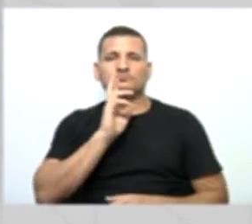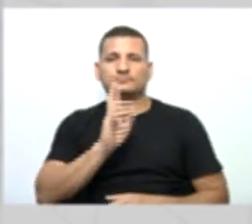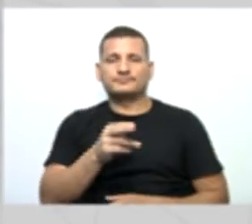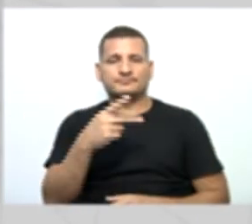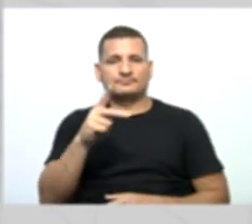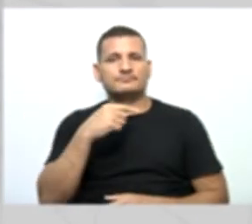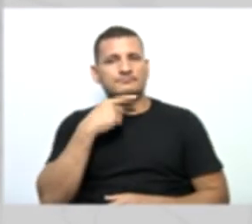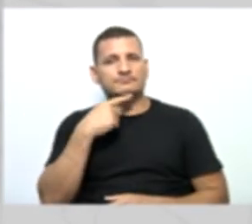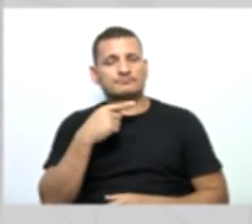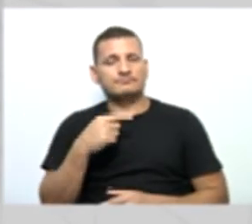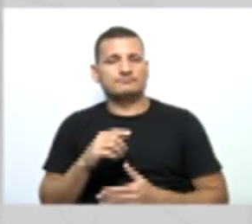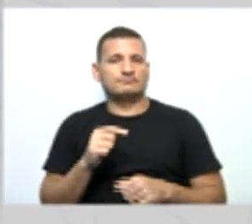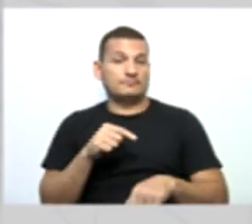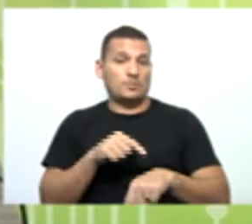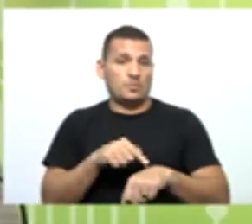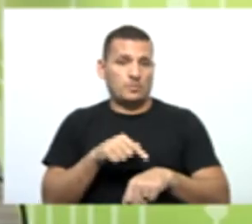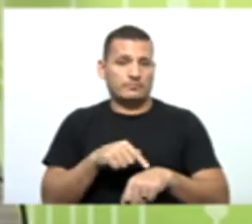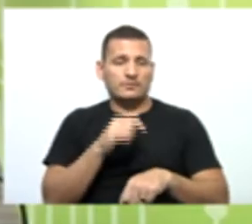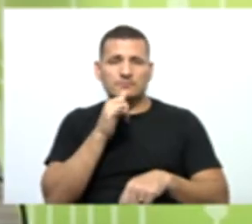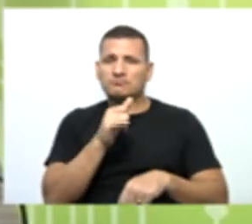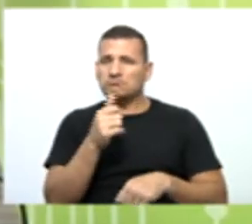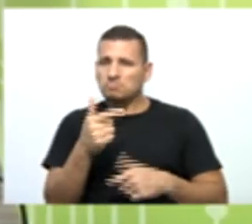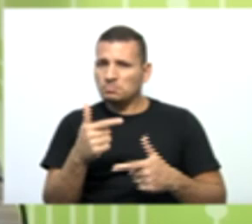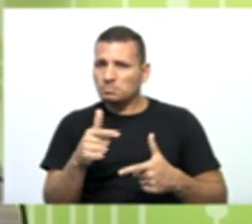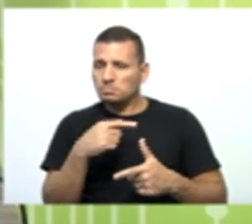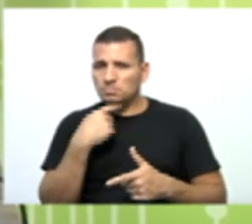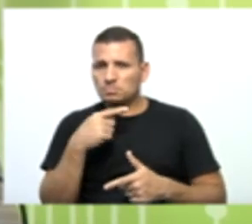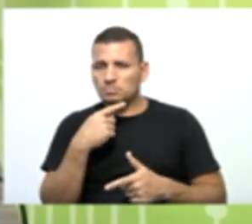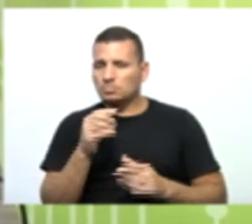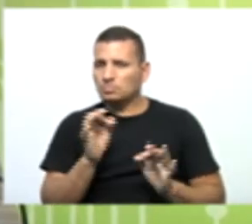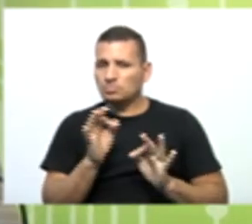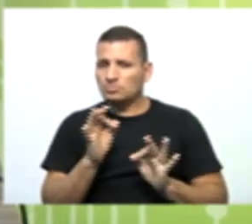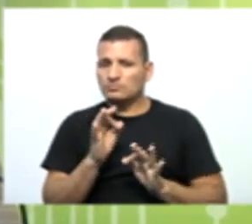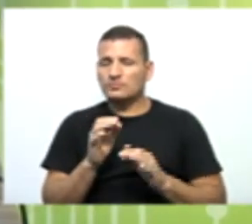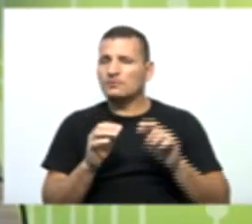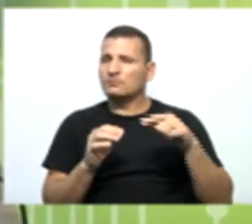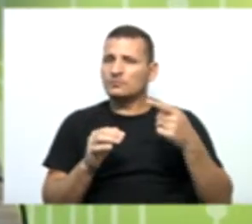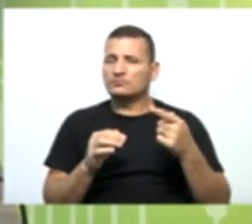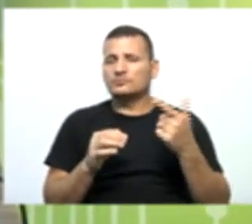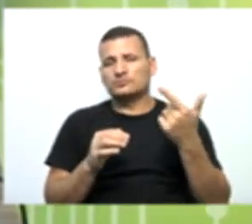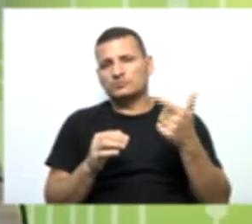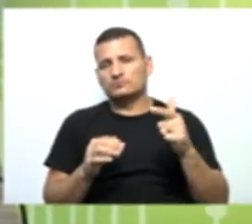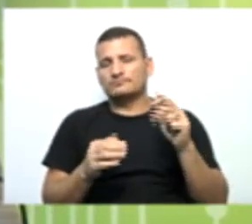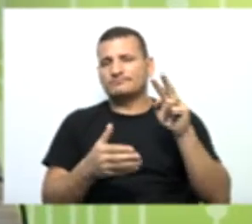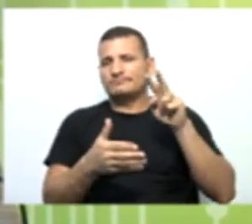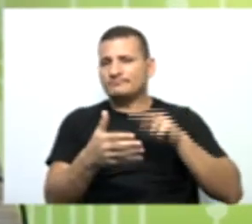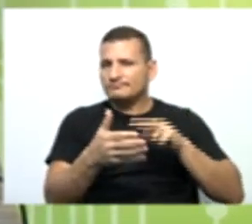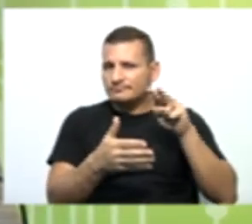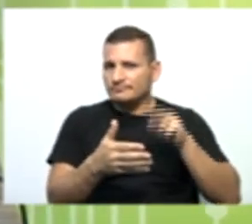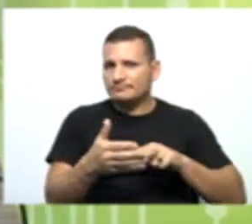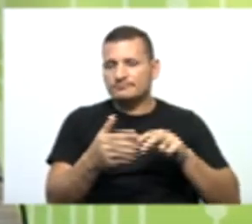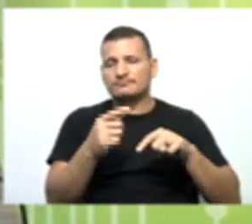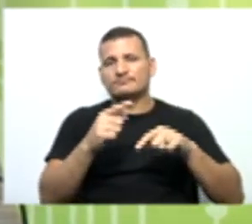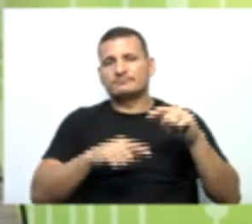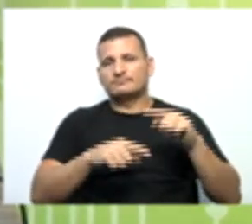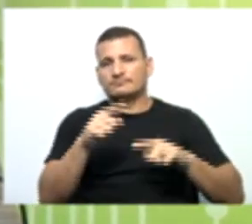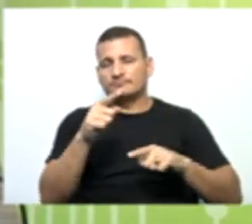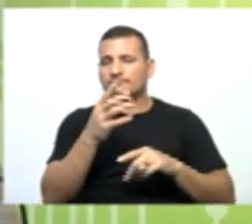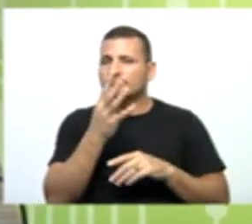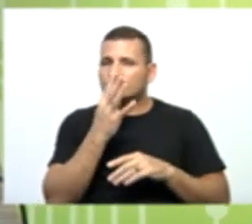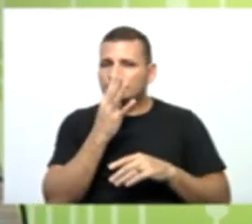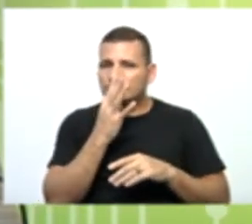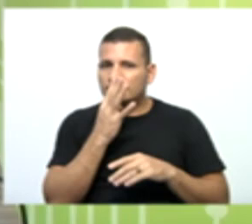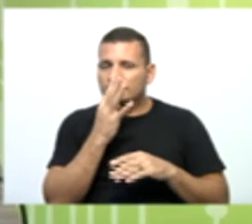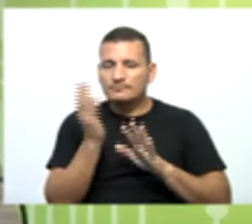essa sua dúvida agora mesmo. Agora, se você não ficou com dúvida por enquanto, depois dá uma lida novamente nesse material, assiste a aula